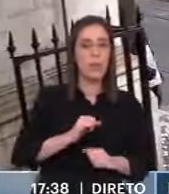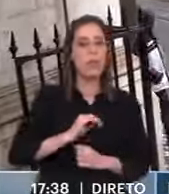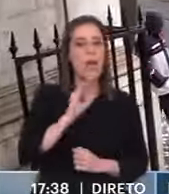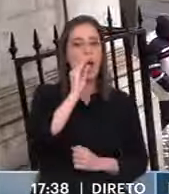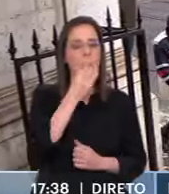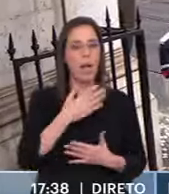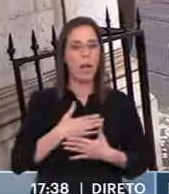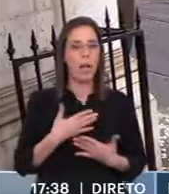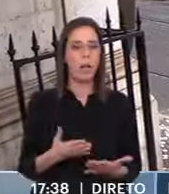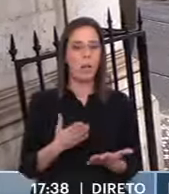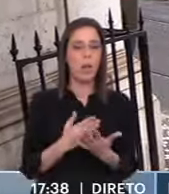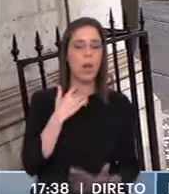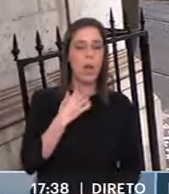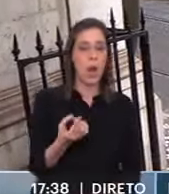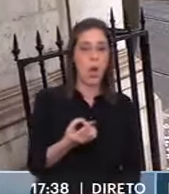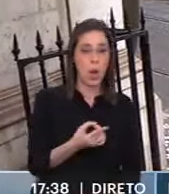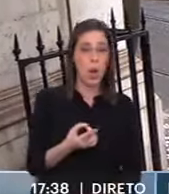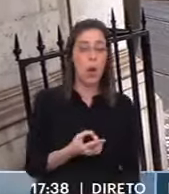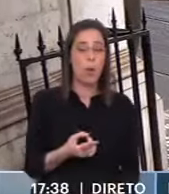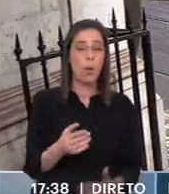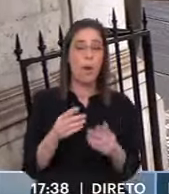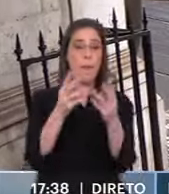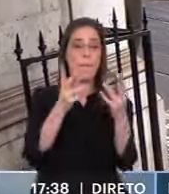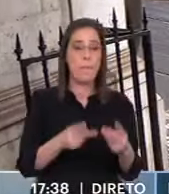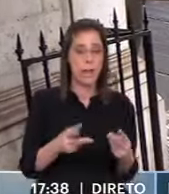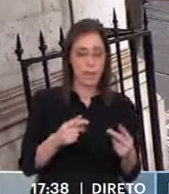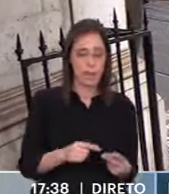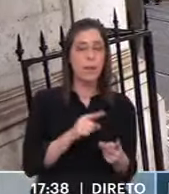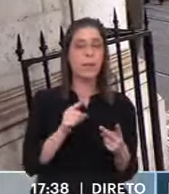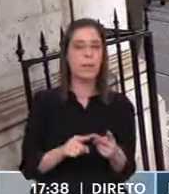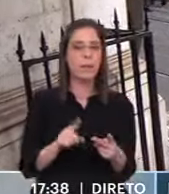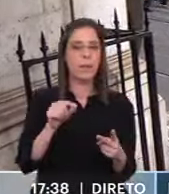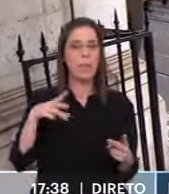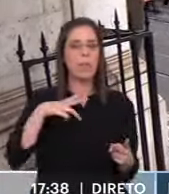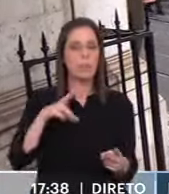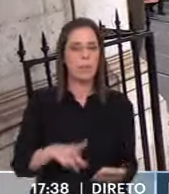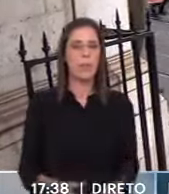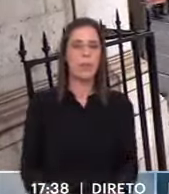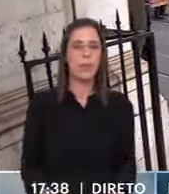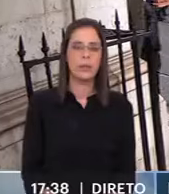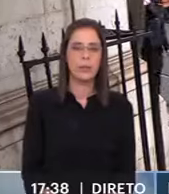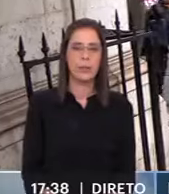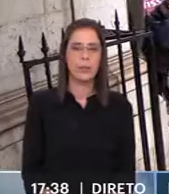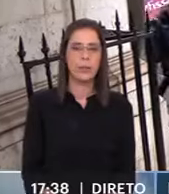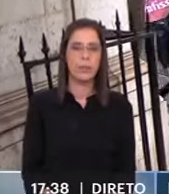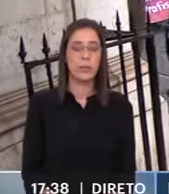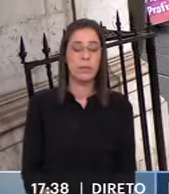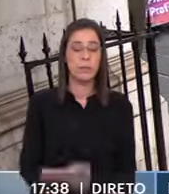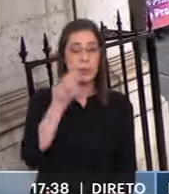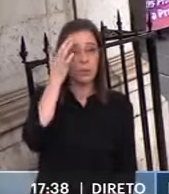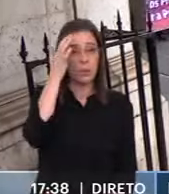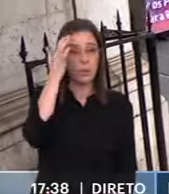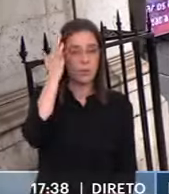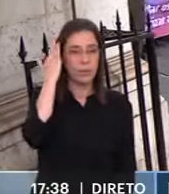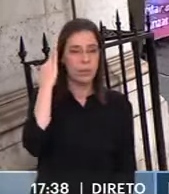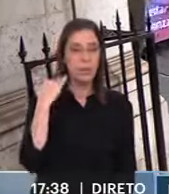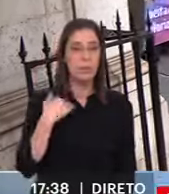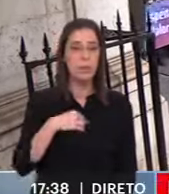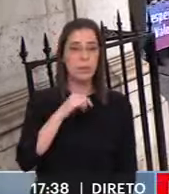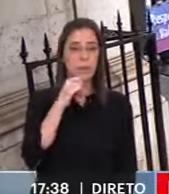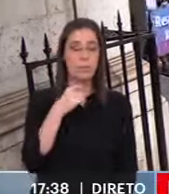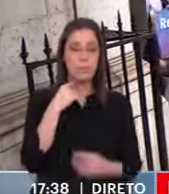alunos no ano de escolaridade, tanto ao nível da matemática como ao nível do português. Já agora, se me permite também, e